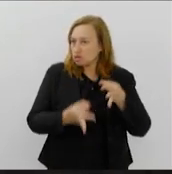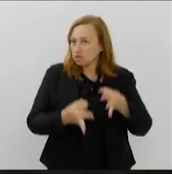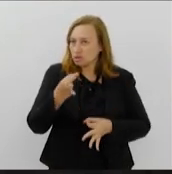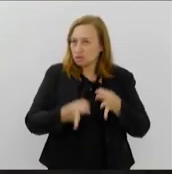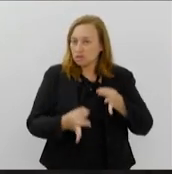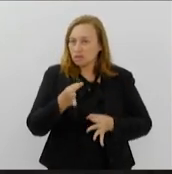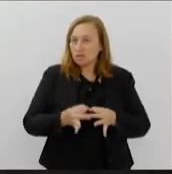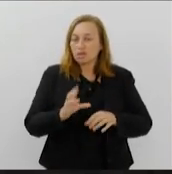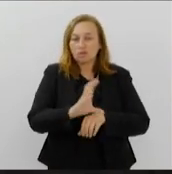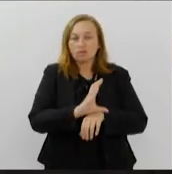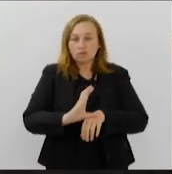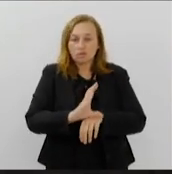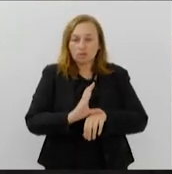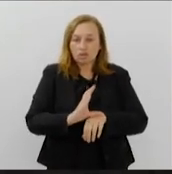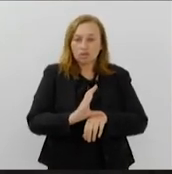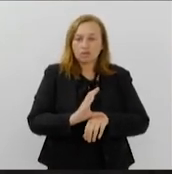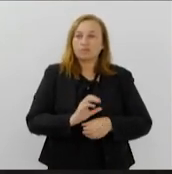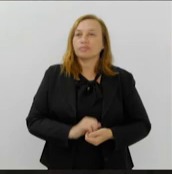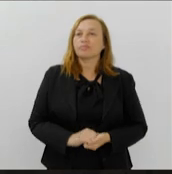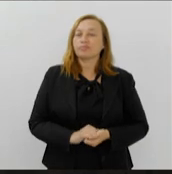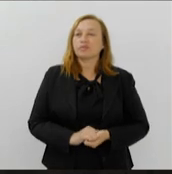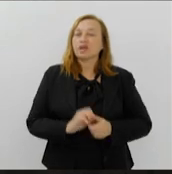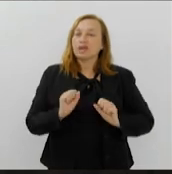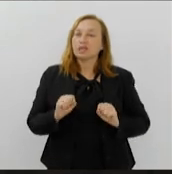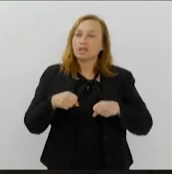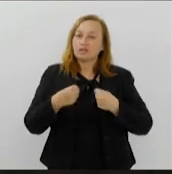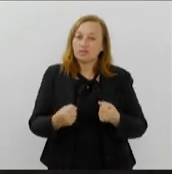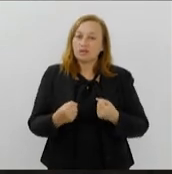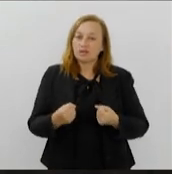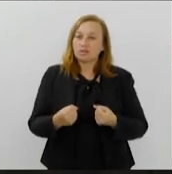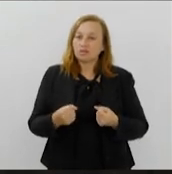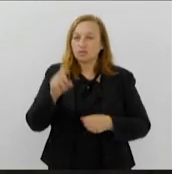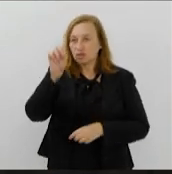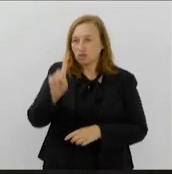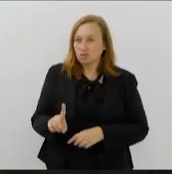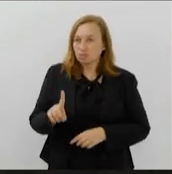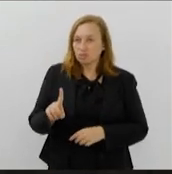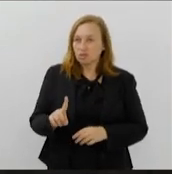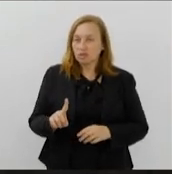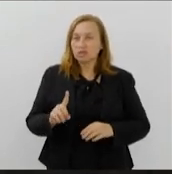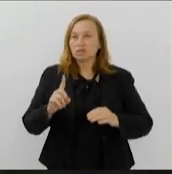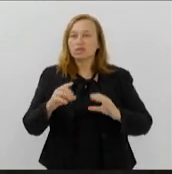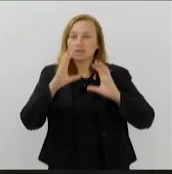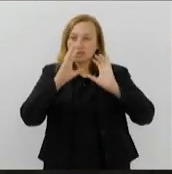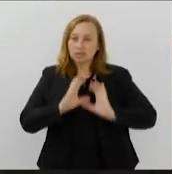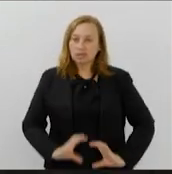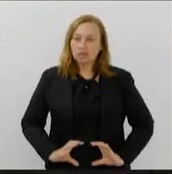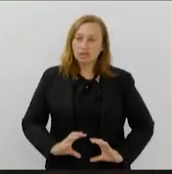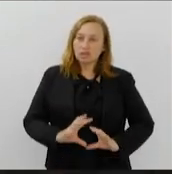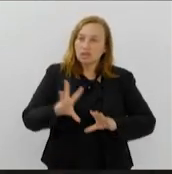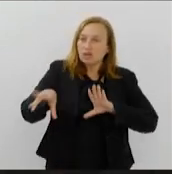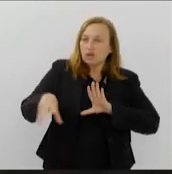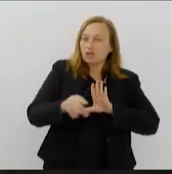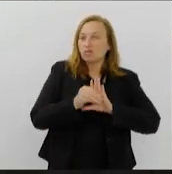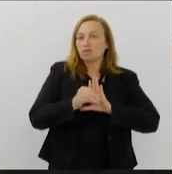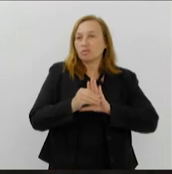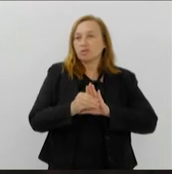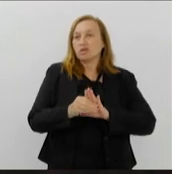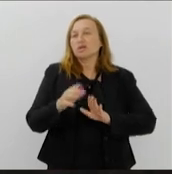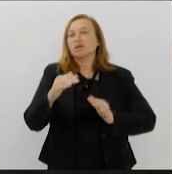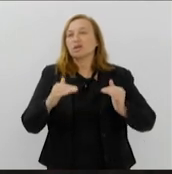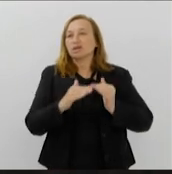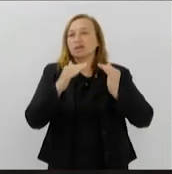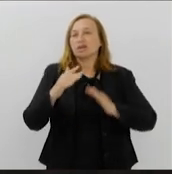pela Constitucionalidade de Defesa dos Direitos Humanos e Cidadania, favorável com emendas. De Saúde, favorável. De